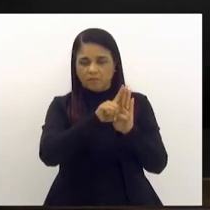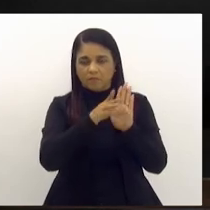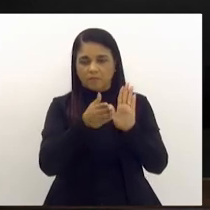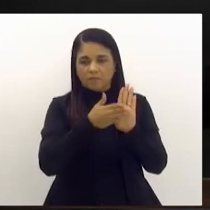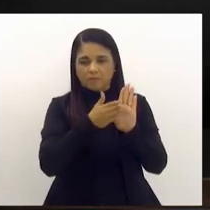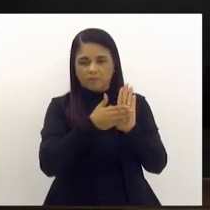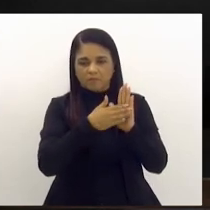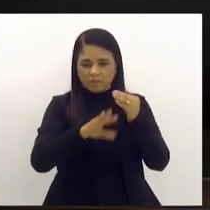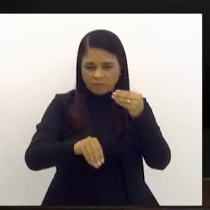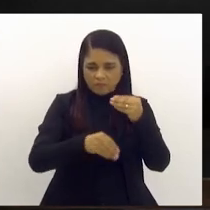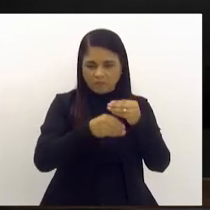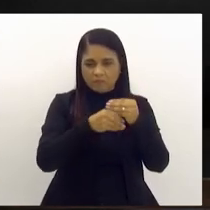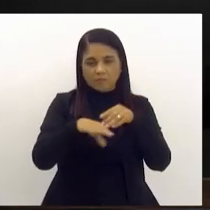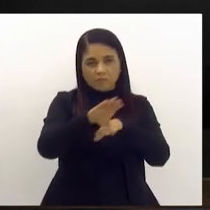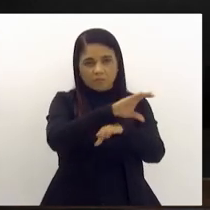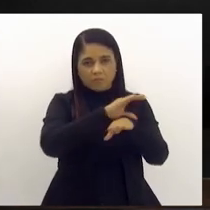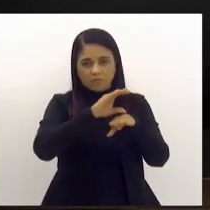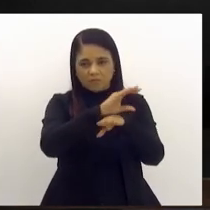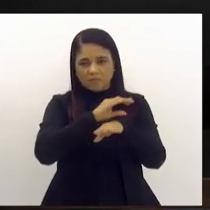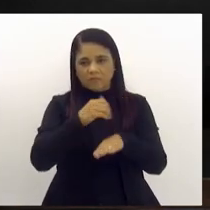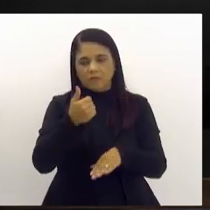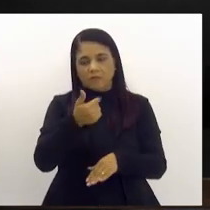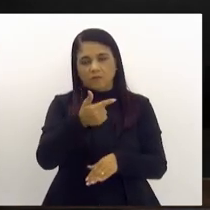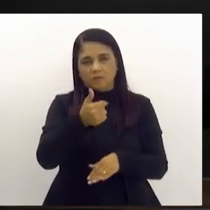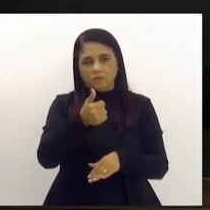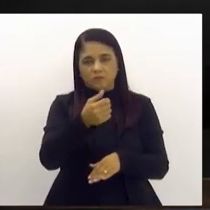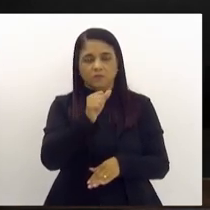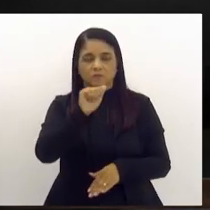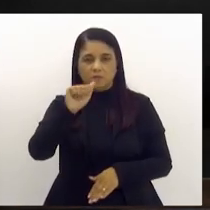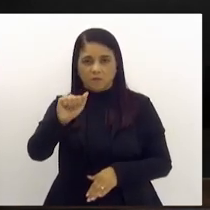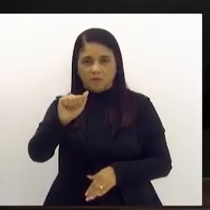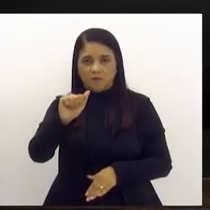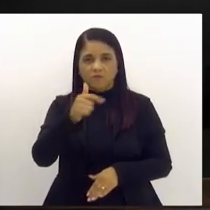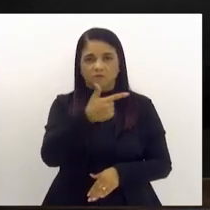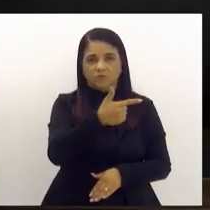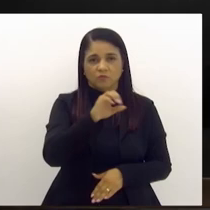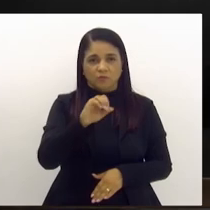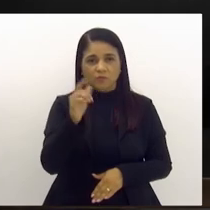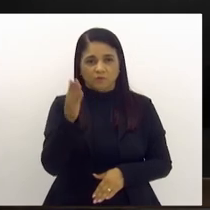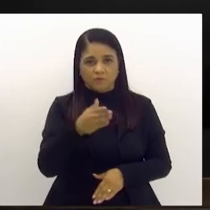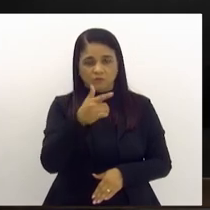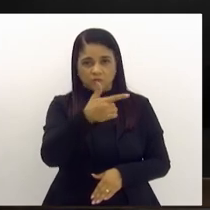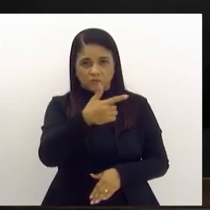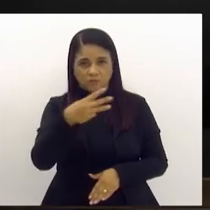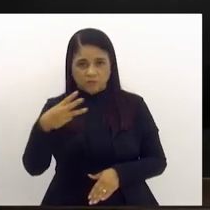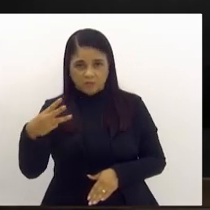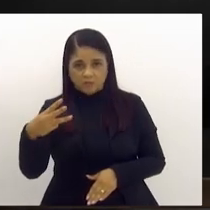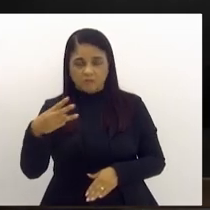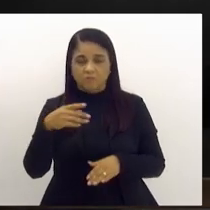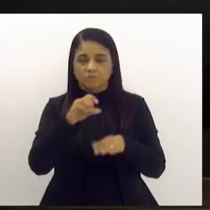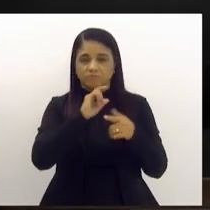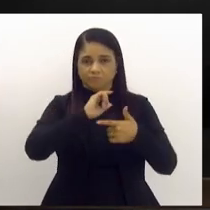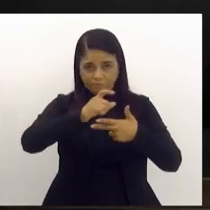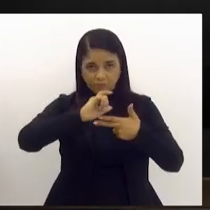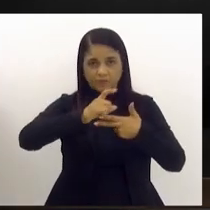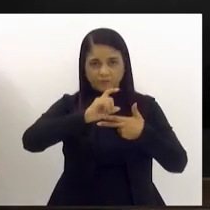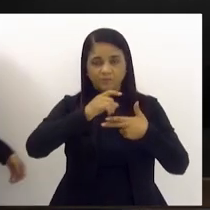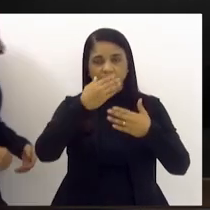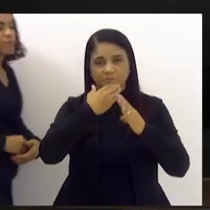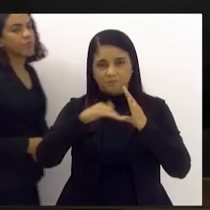Proposta de emenda constitucional número 12A de 2023, de autoria do Poder Executivo, mensagem